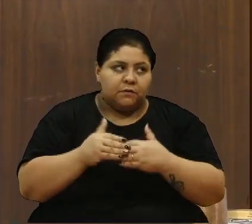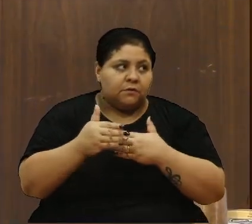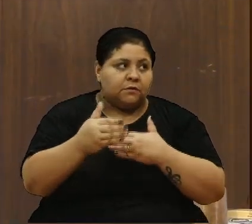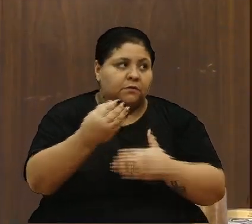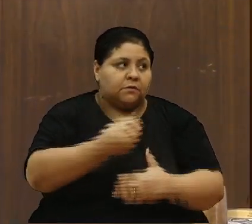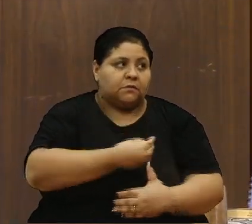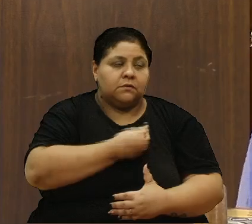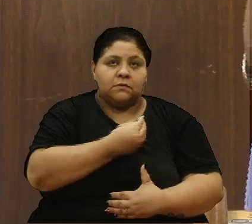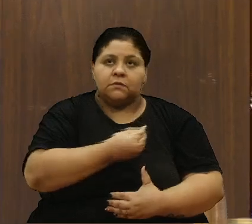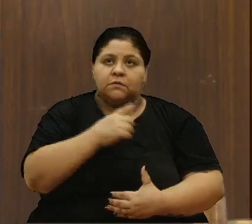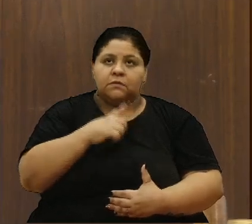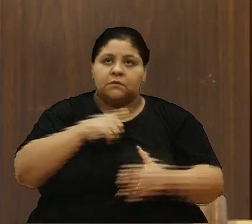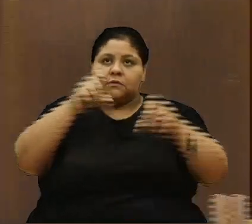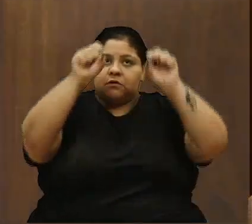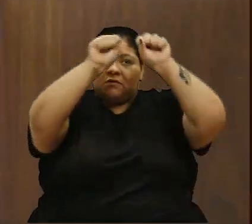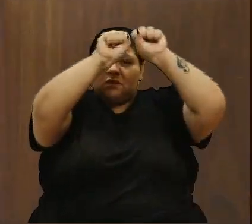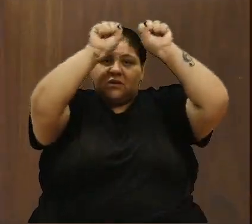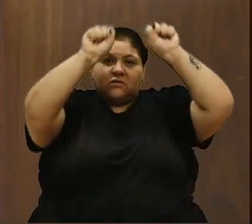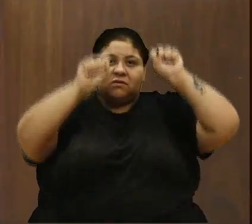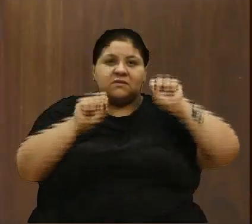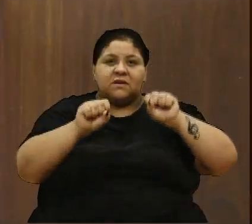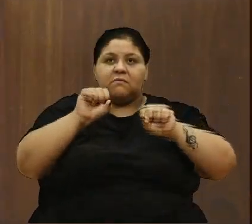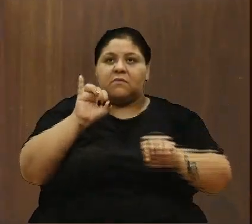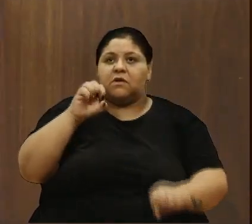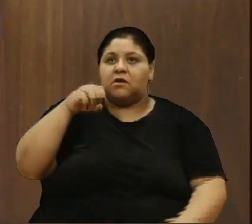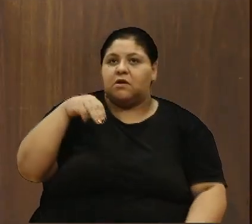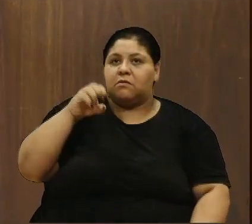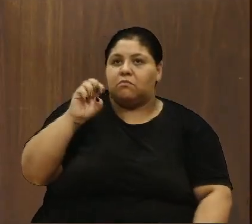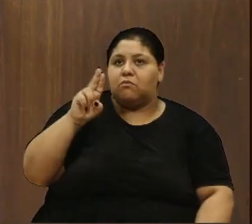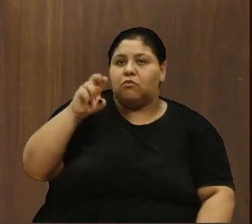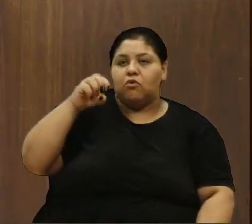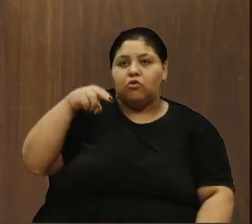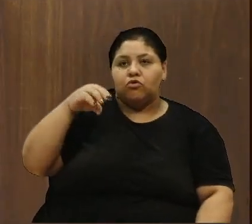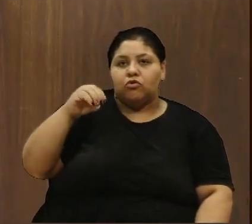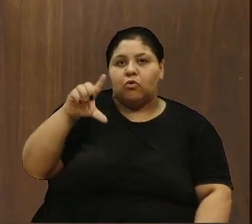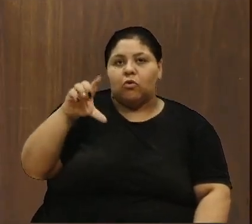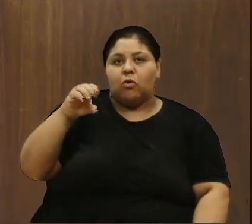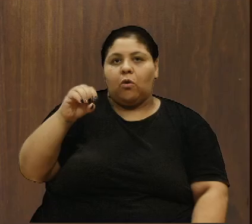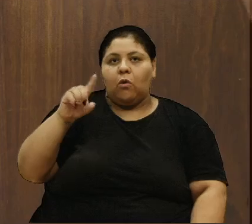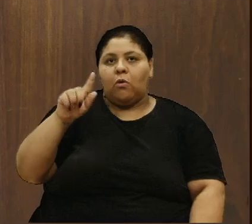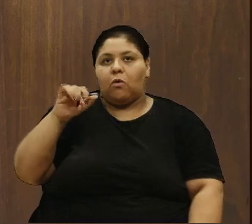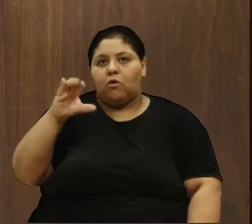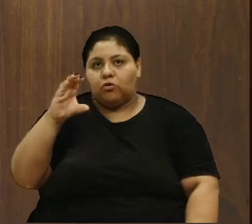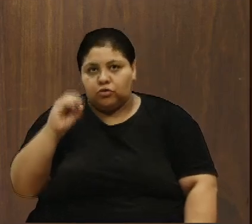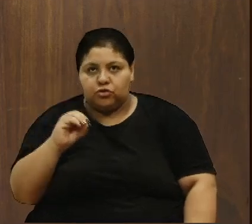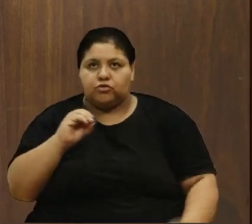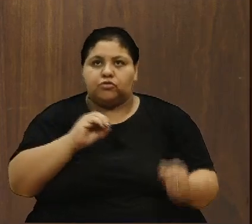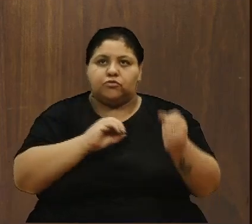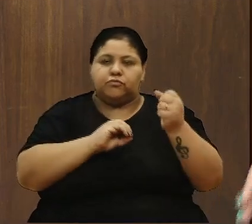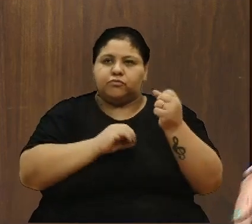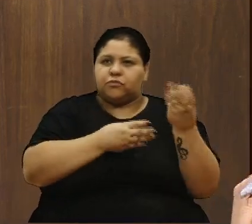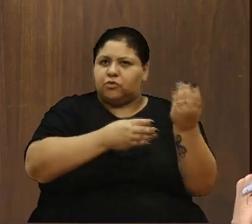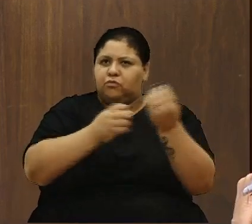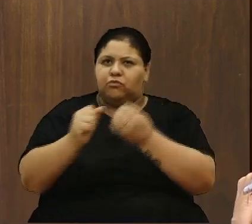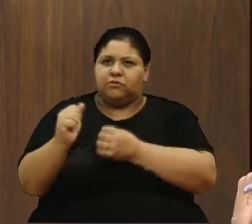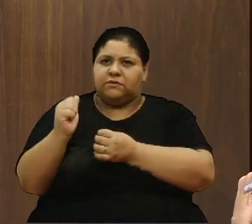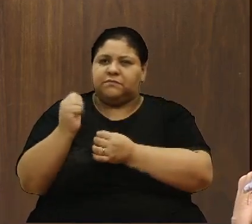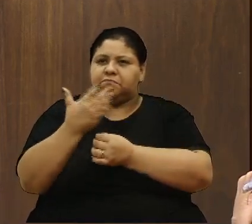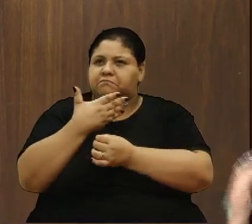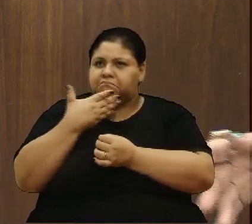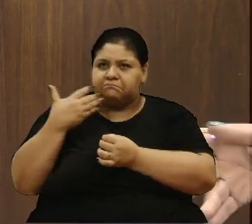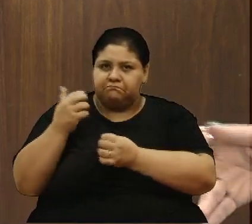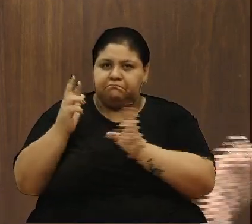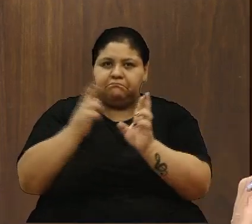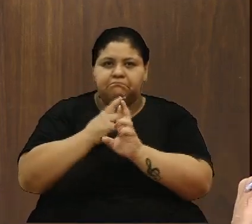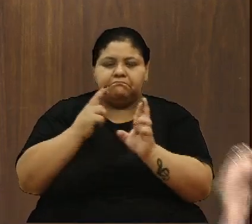ela vai ter um sistema imunológico, uma série de vantagens, né, em relação a outras crianças. E